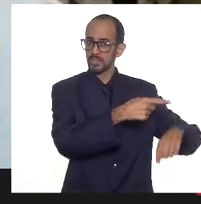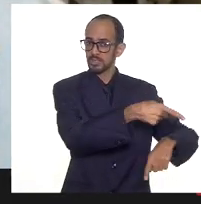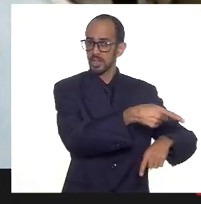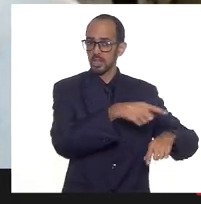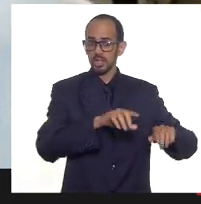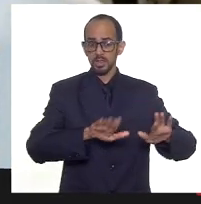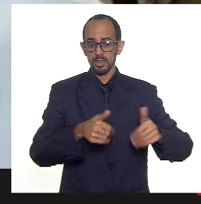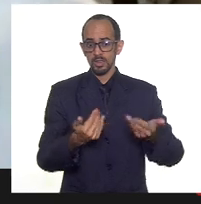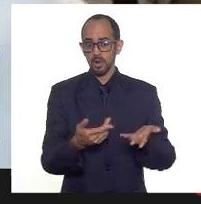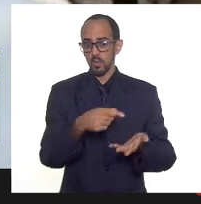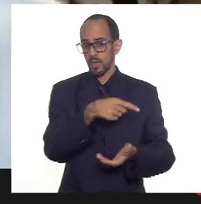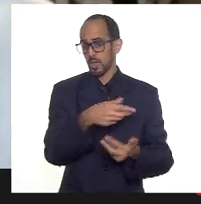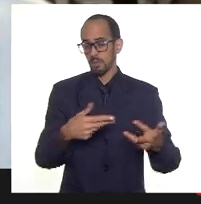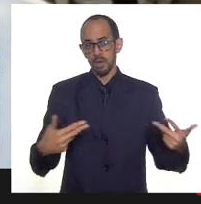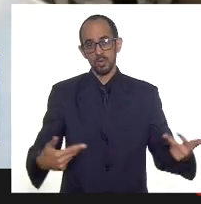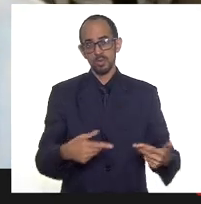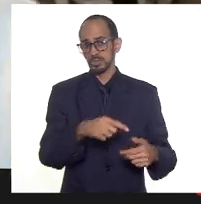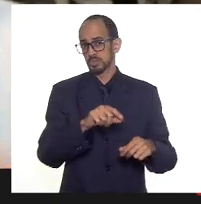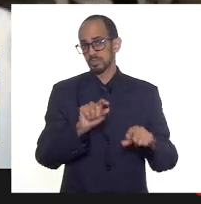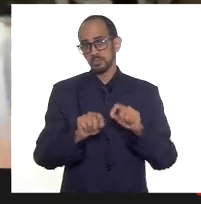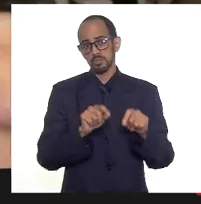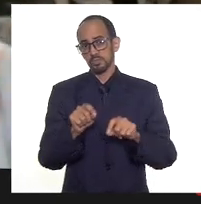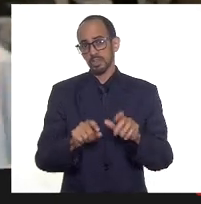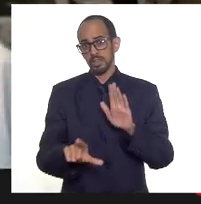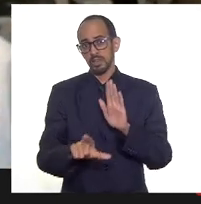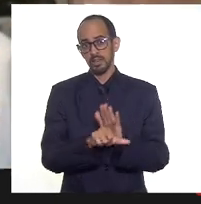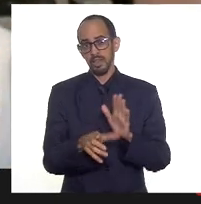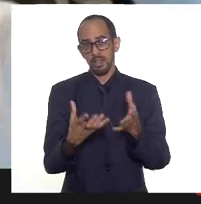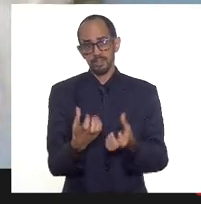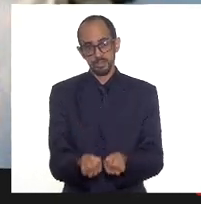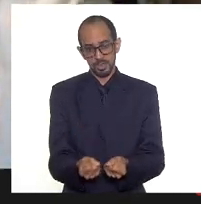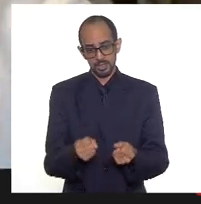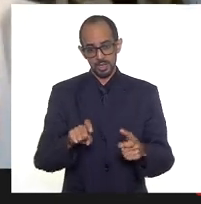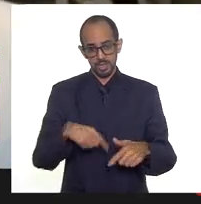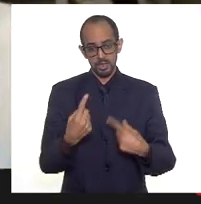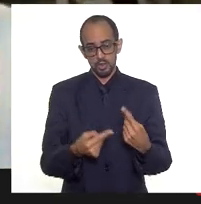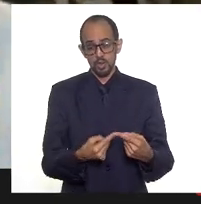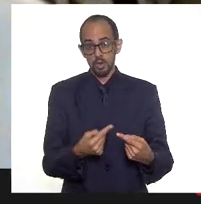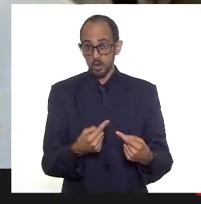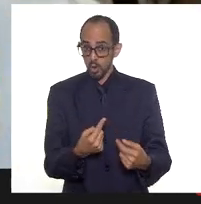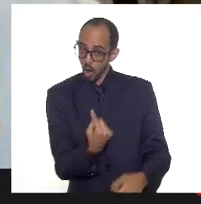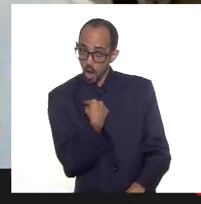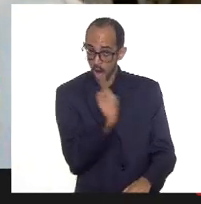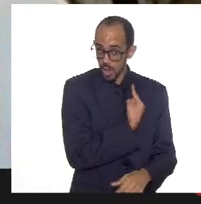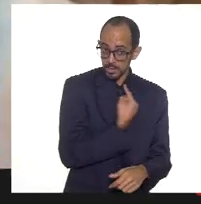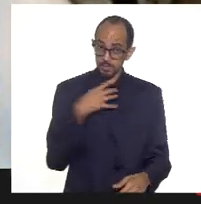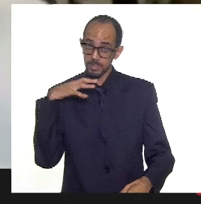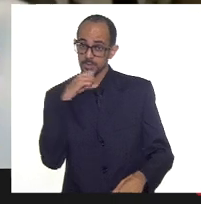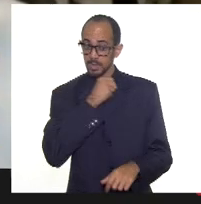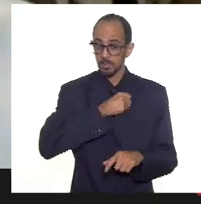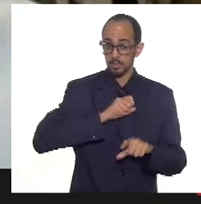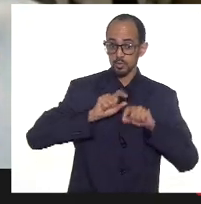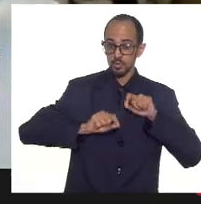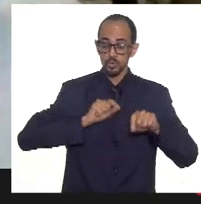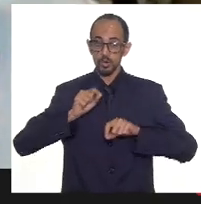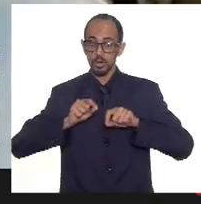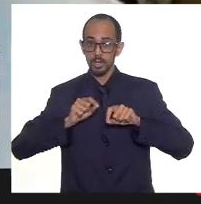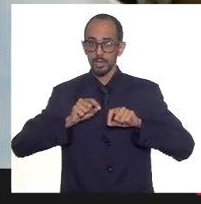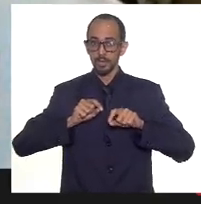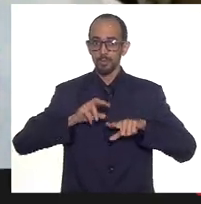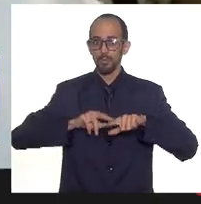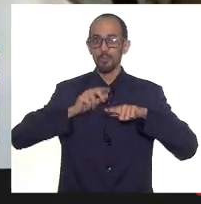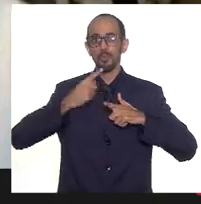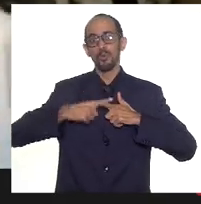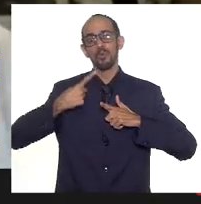algo inacreditável. E daí é que nós descobrimos por que essa sanha, de repente, dos